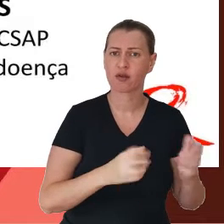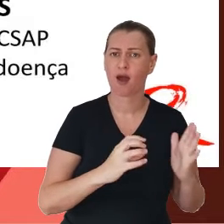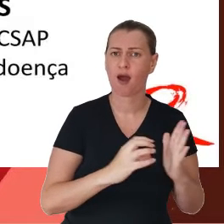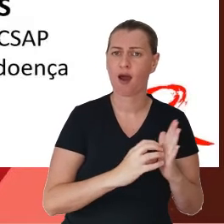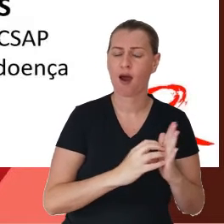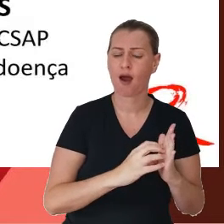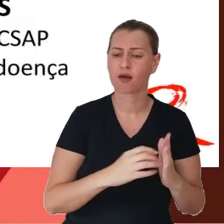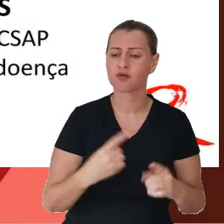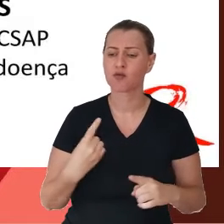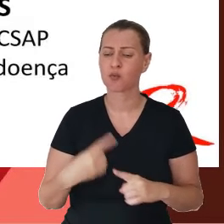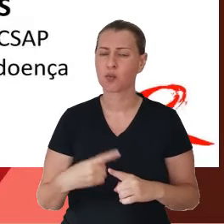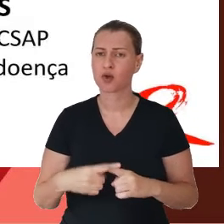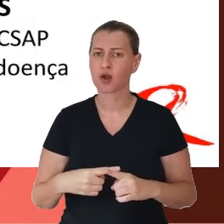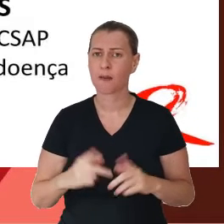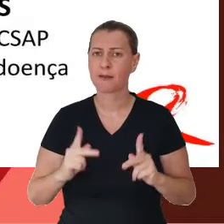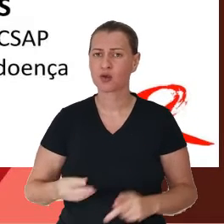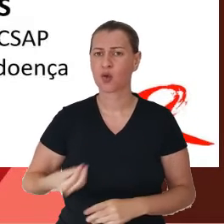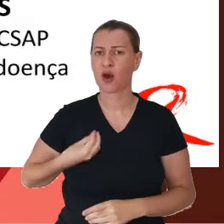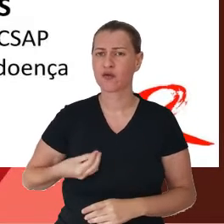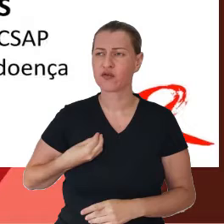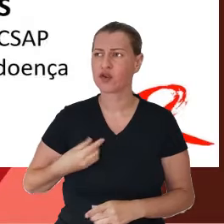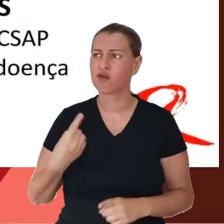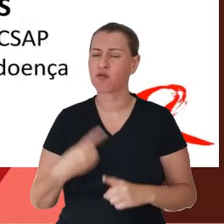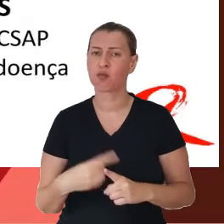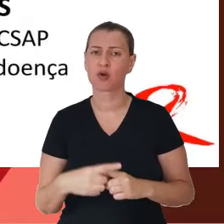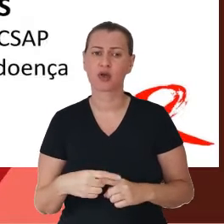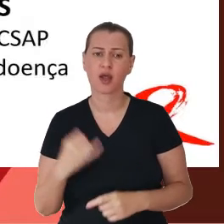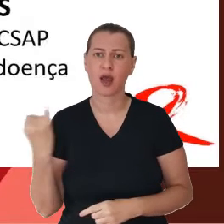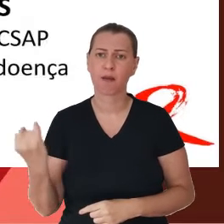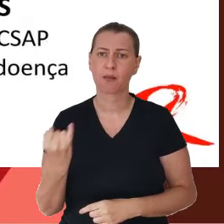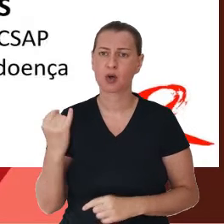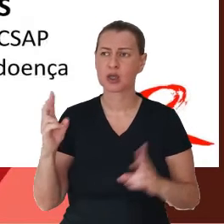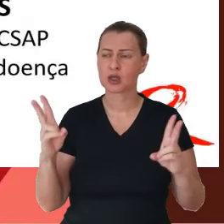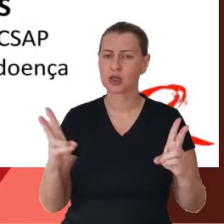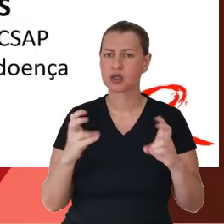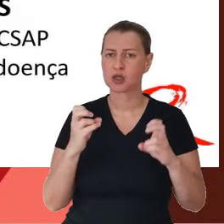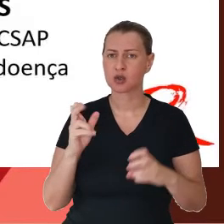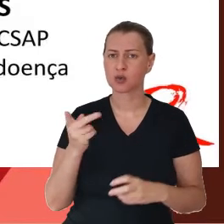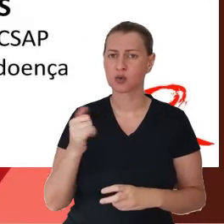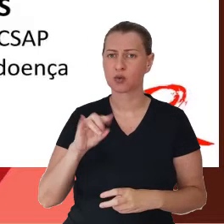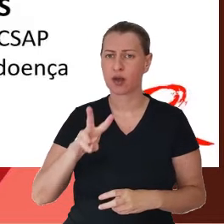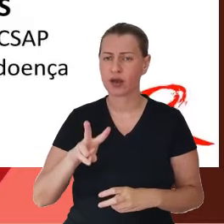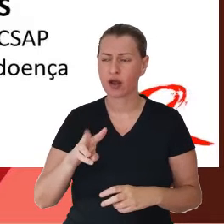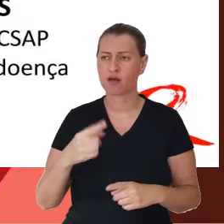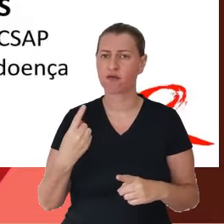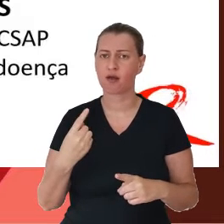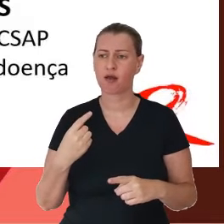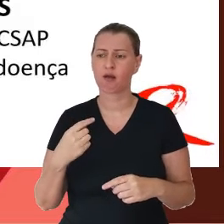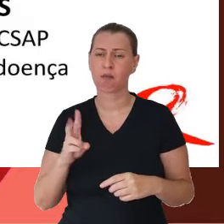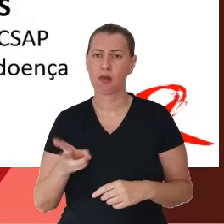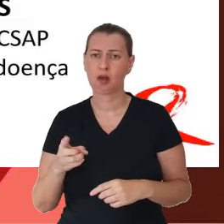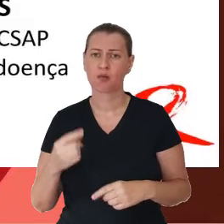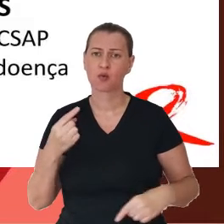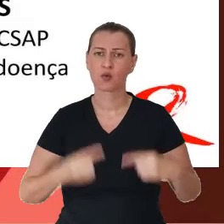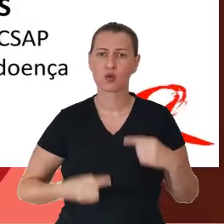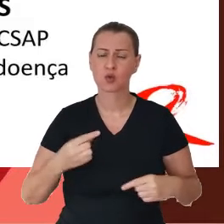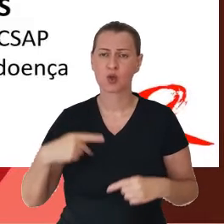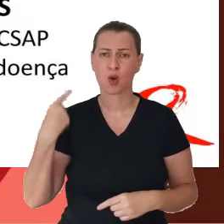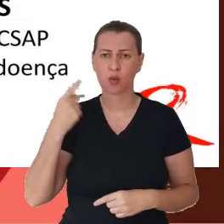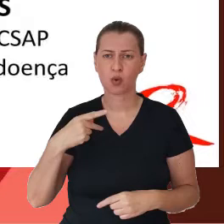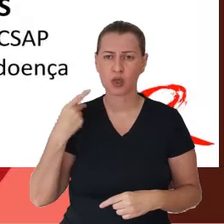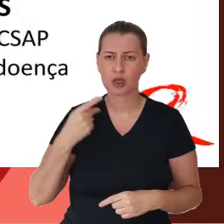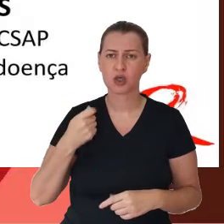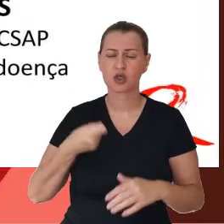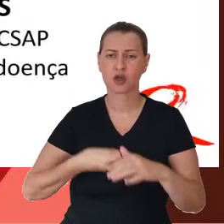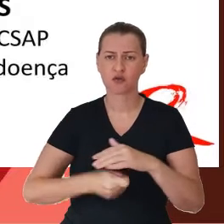tanto espaço nas discussões políticas, nos investimentos de saúde?